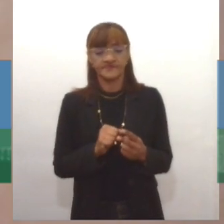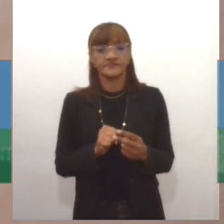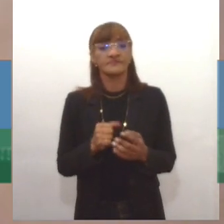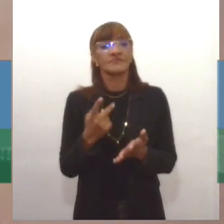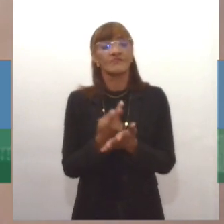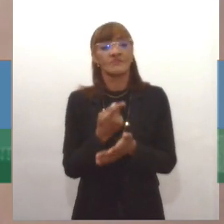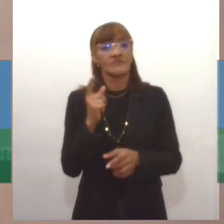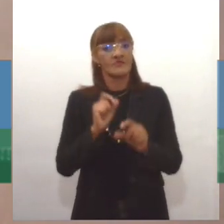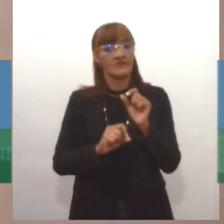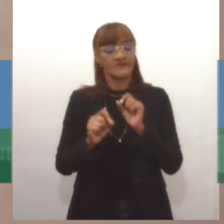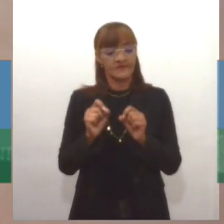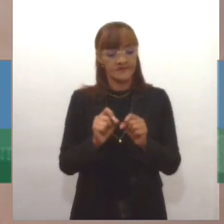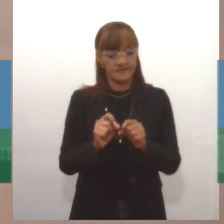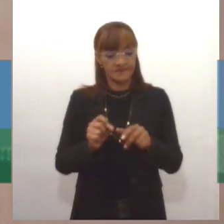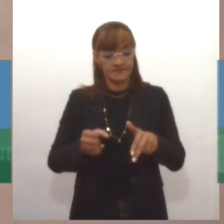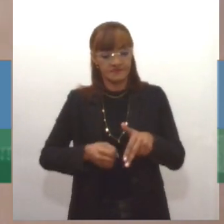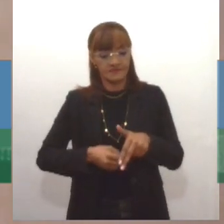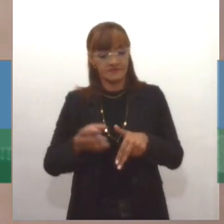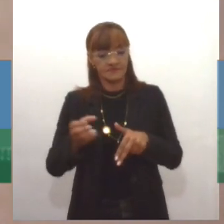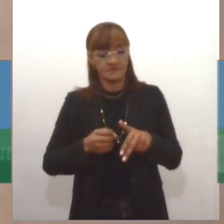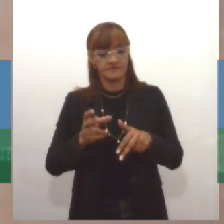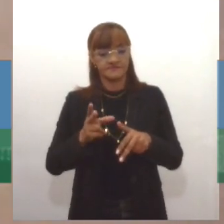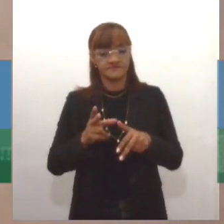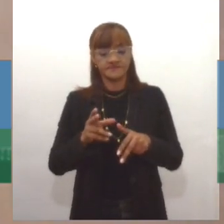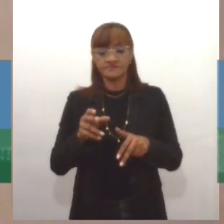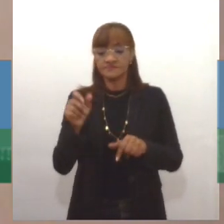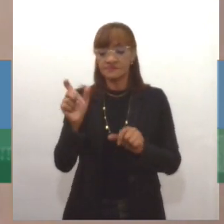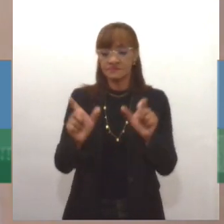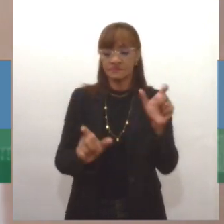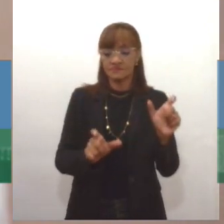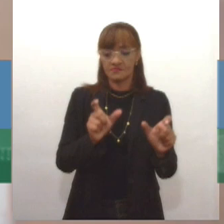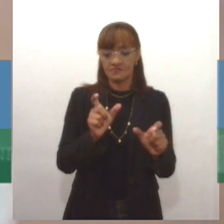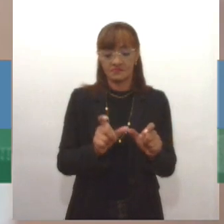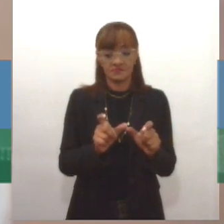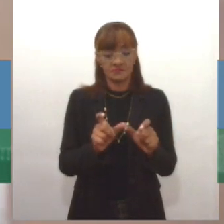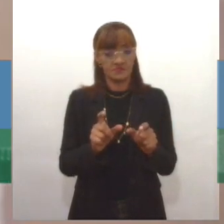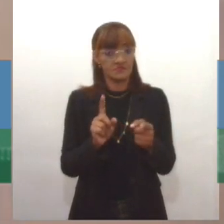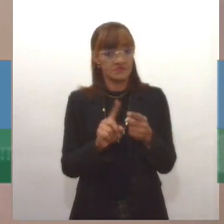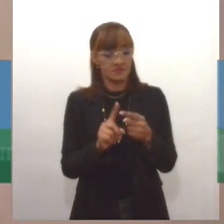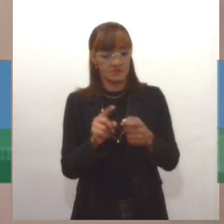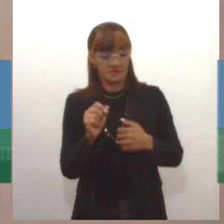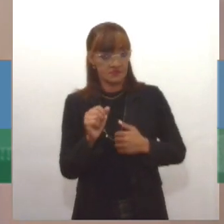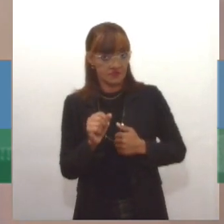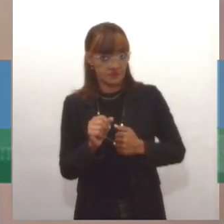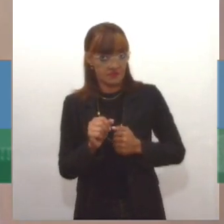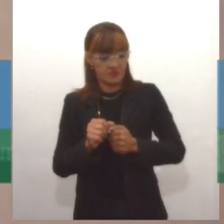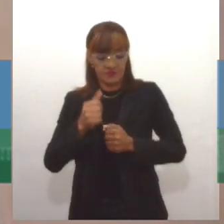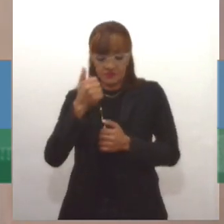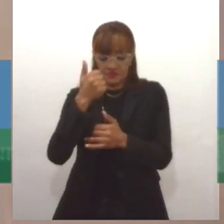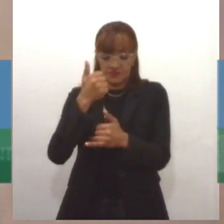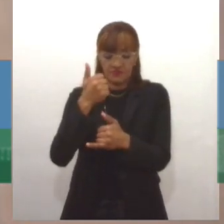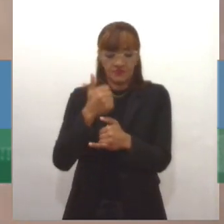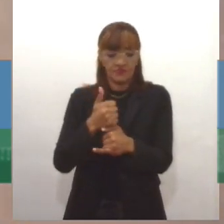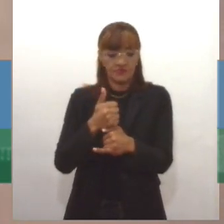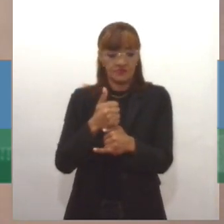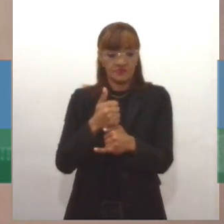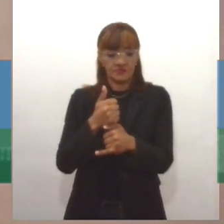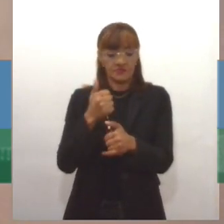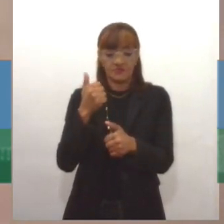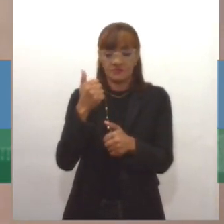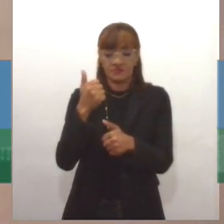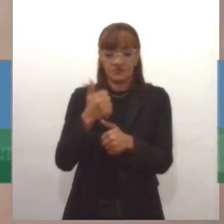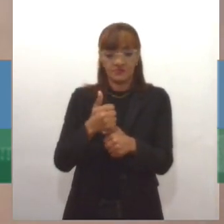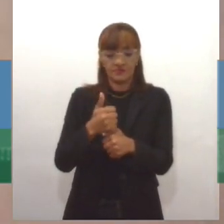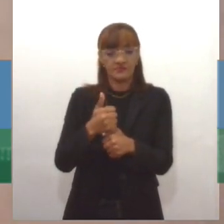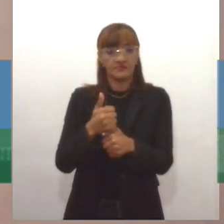de despesa de pessoal, incluindo a terceirização, que substitui servidor ou empregado público,